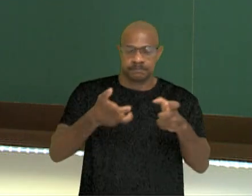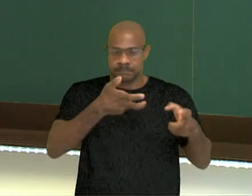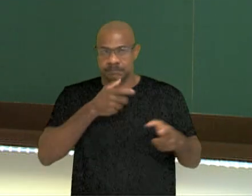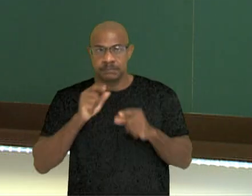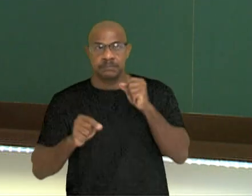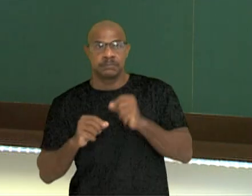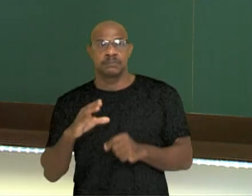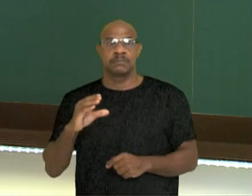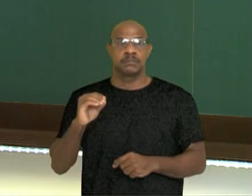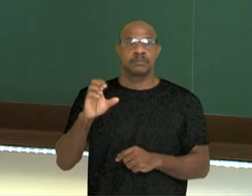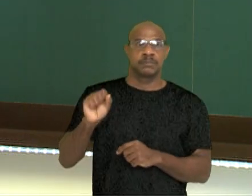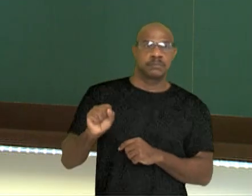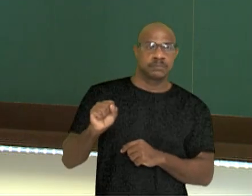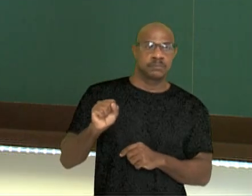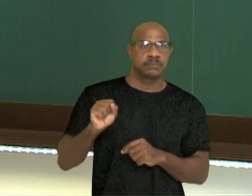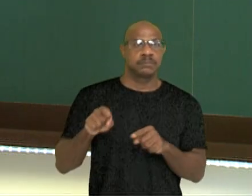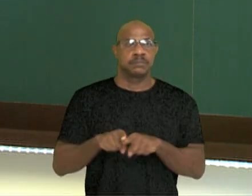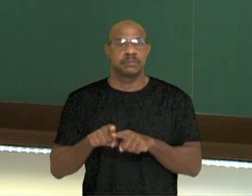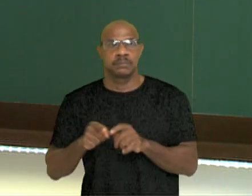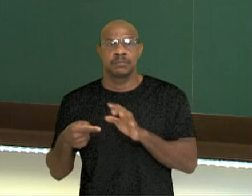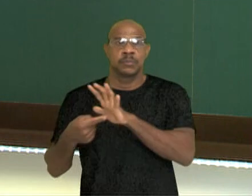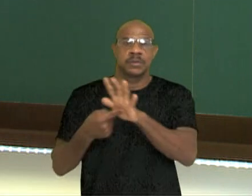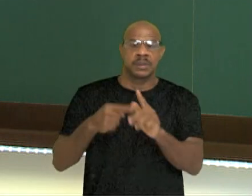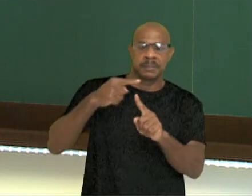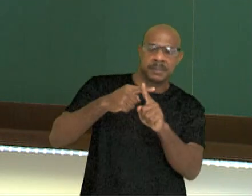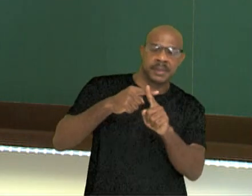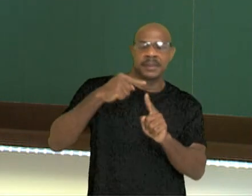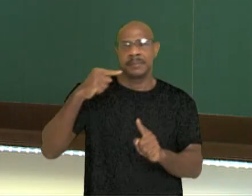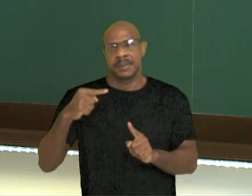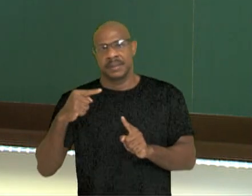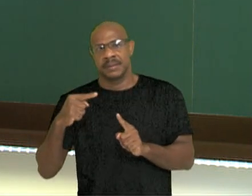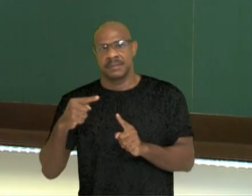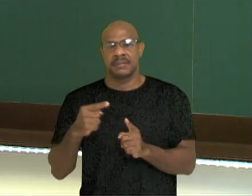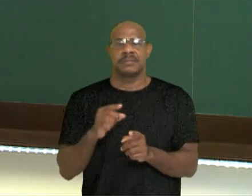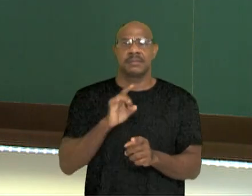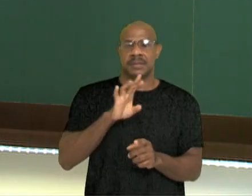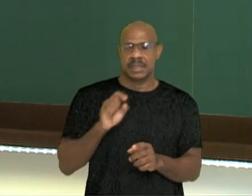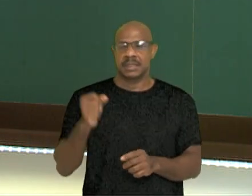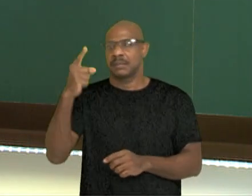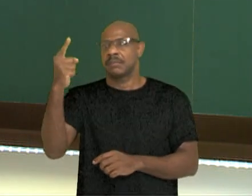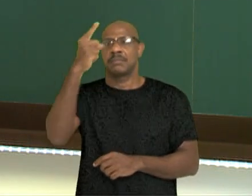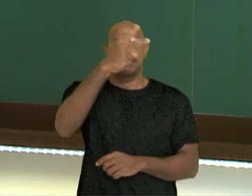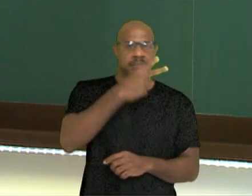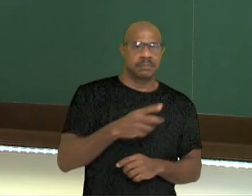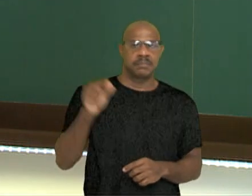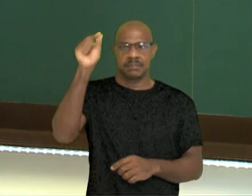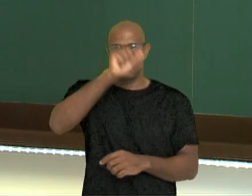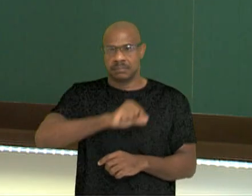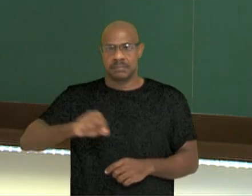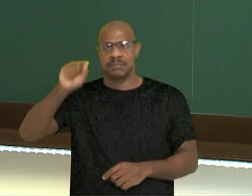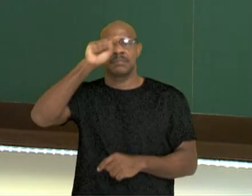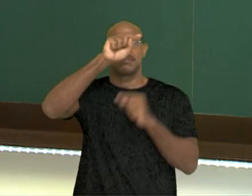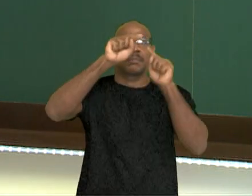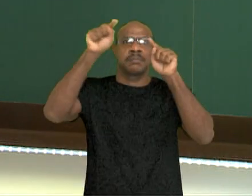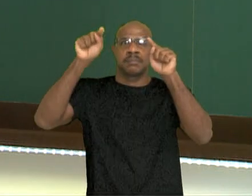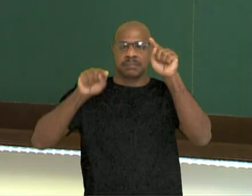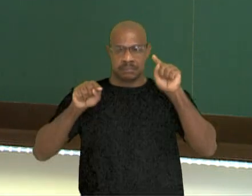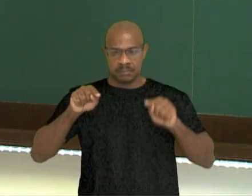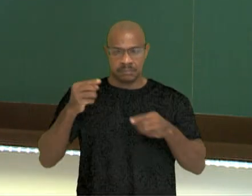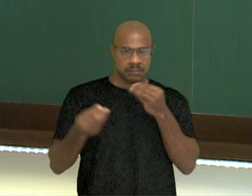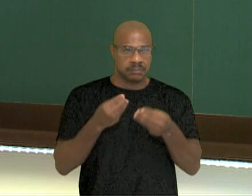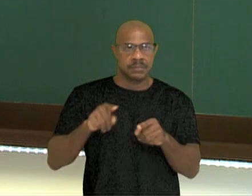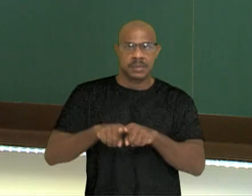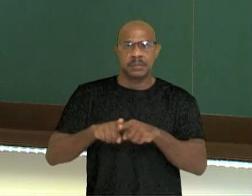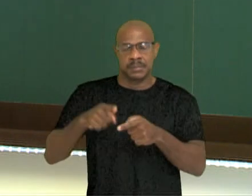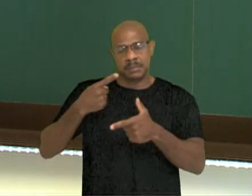arco, identificar o sinal do cosseno em cada quadrante trigonométrico, resolver situações problemas